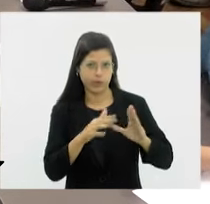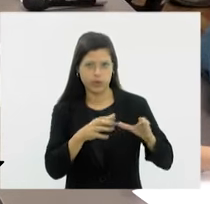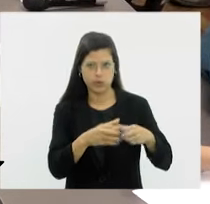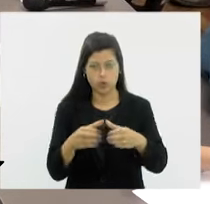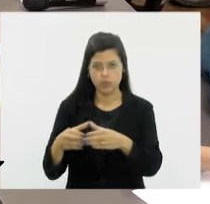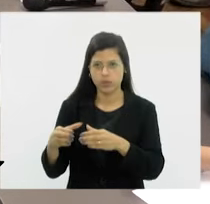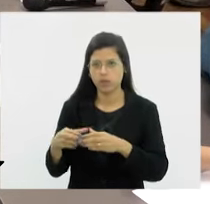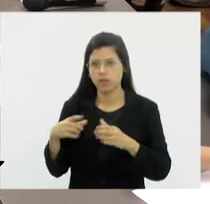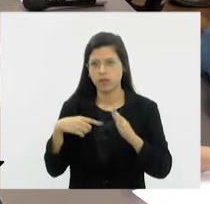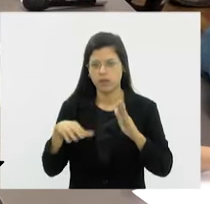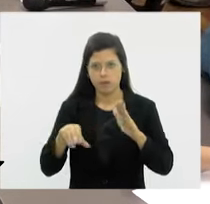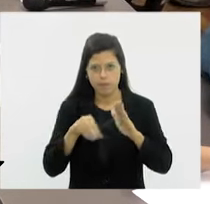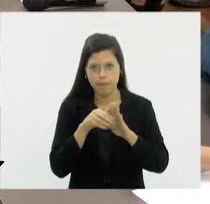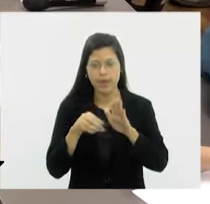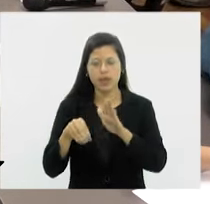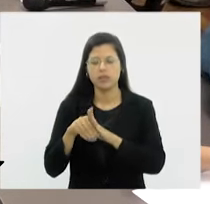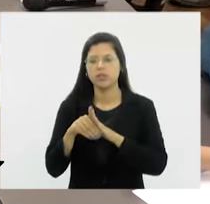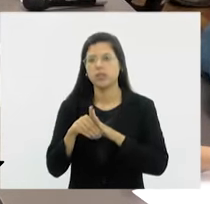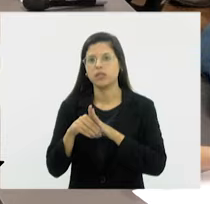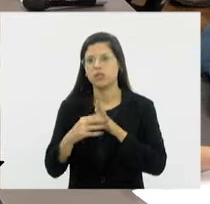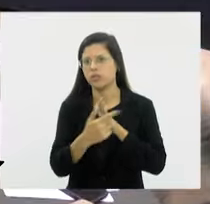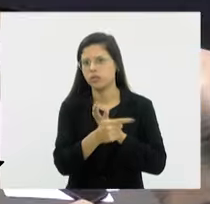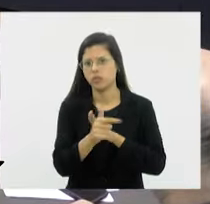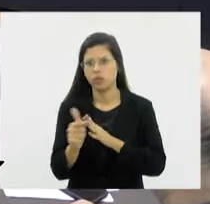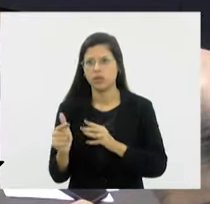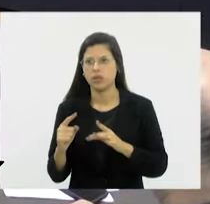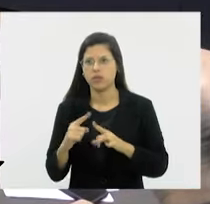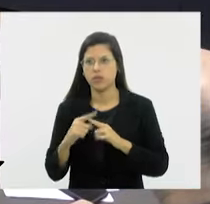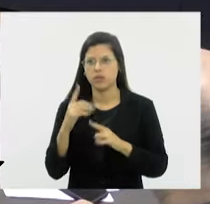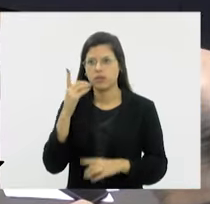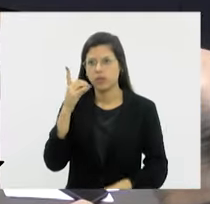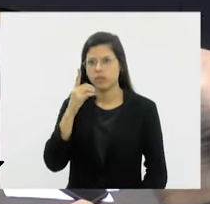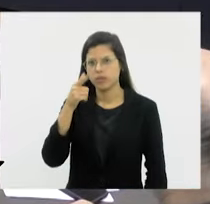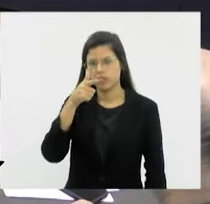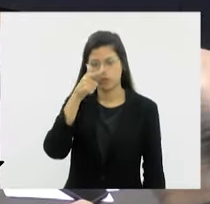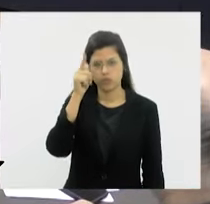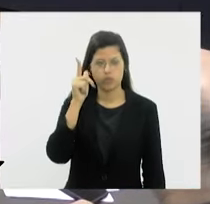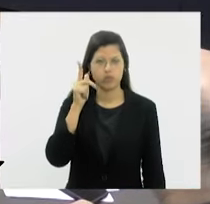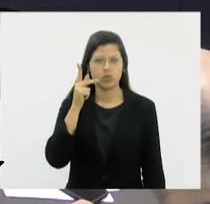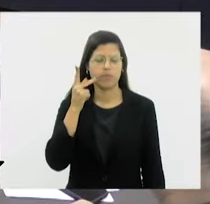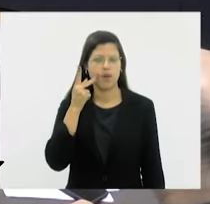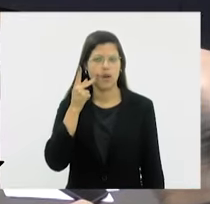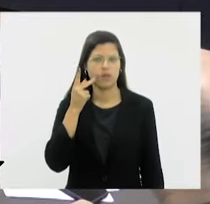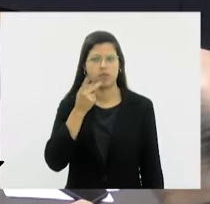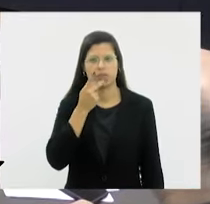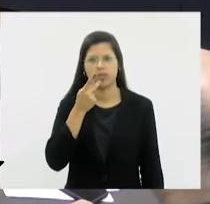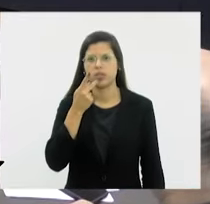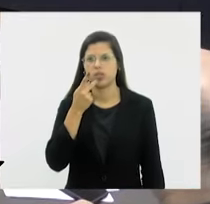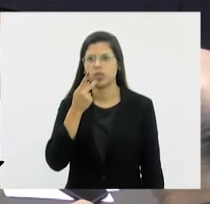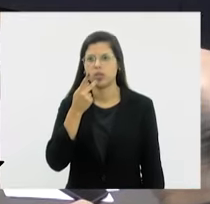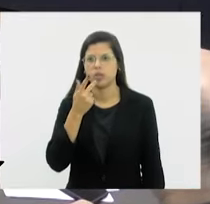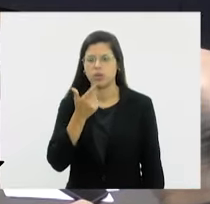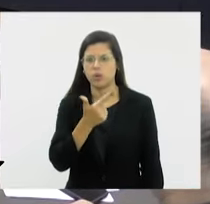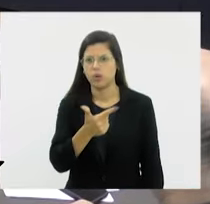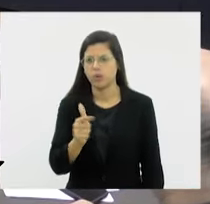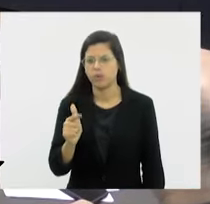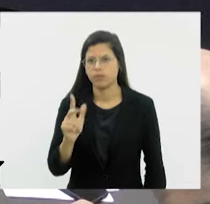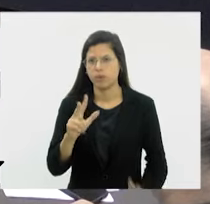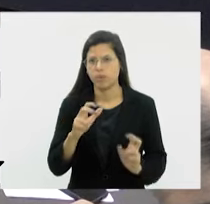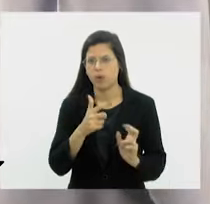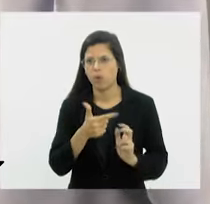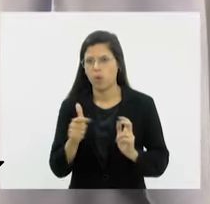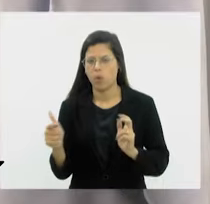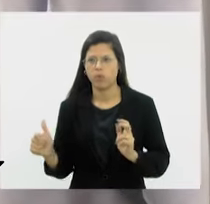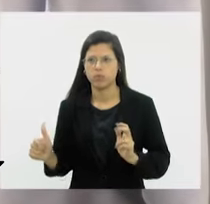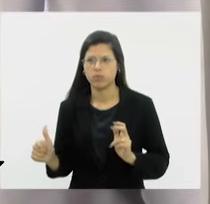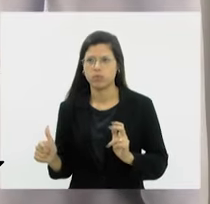recebeu emendas das demais comissões, mas o deputado Luiz Paulo sustenta a questão de outros, que é objeto de